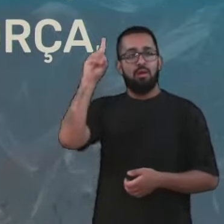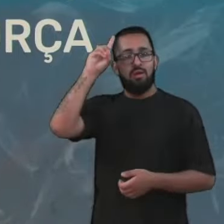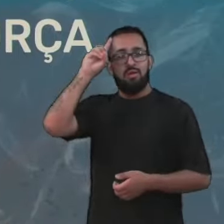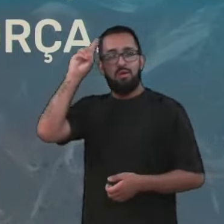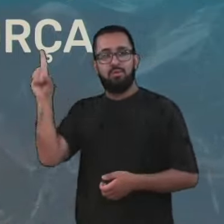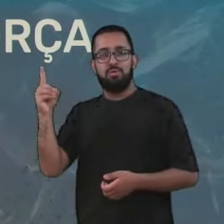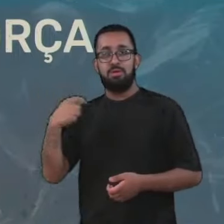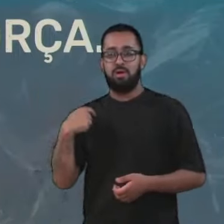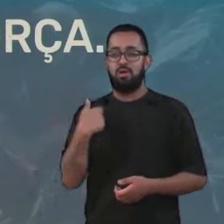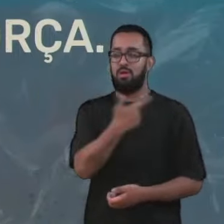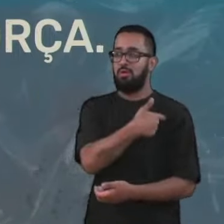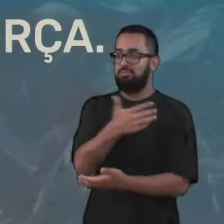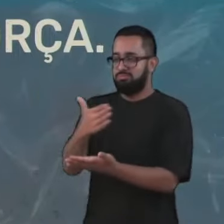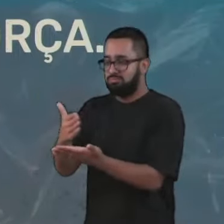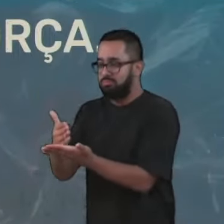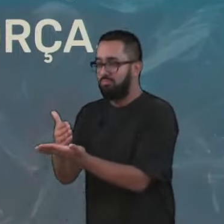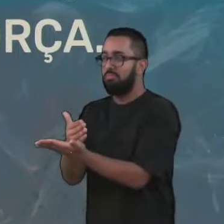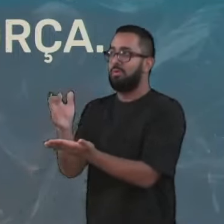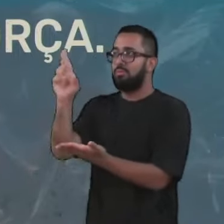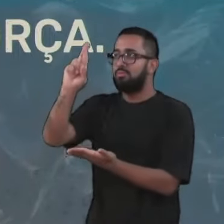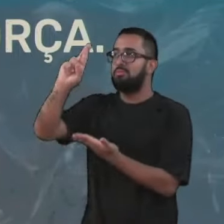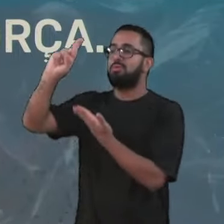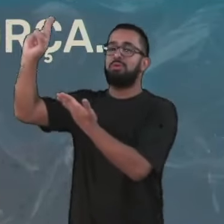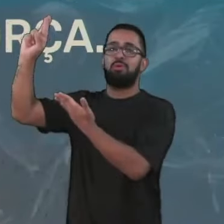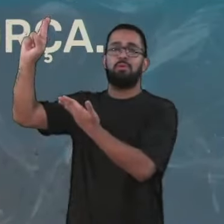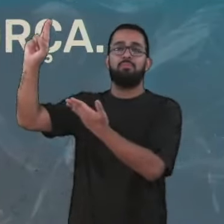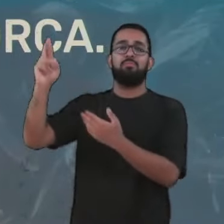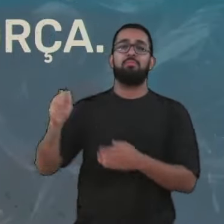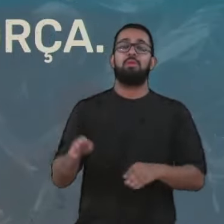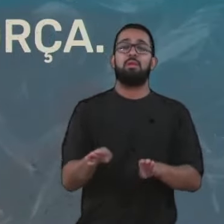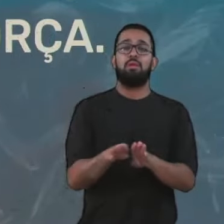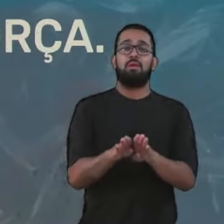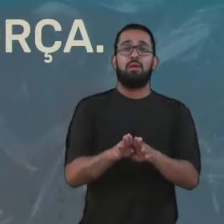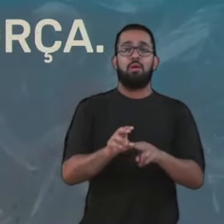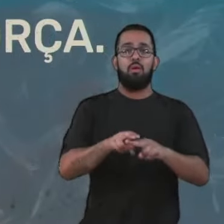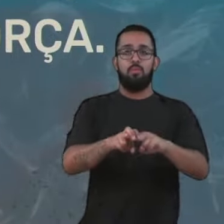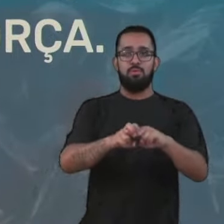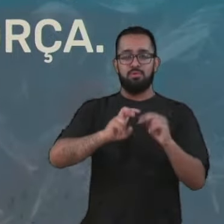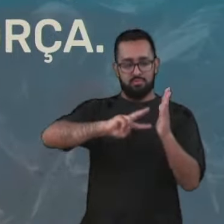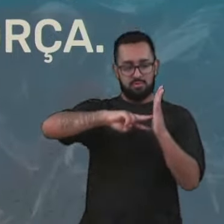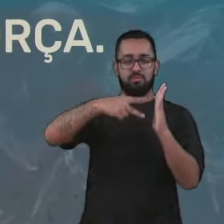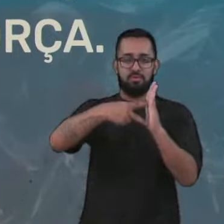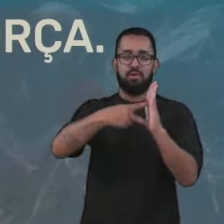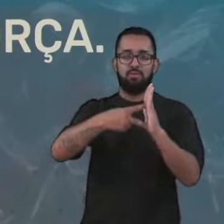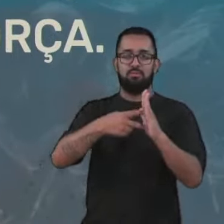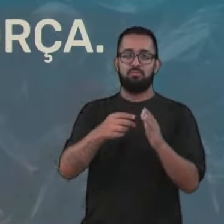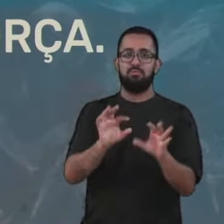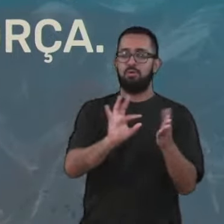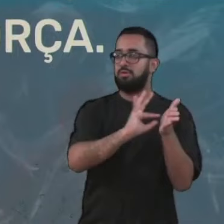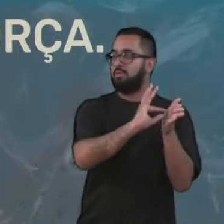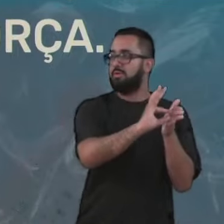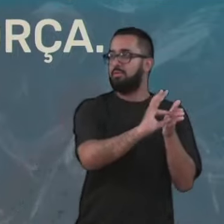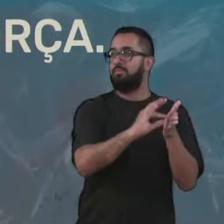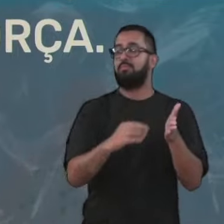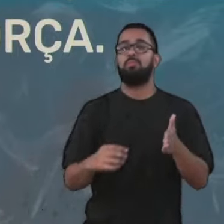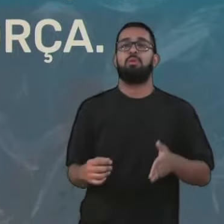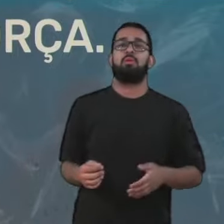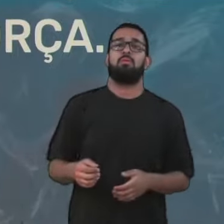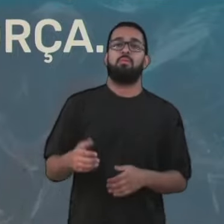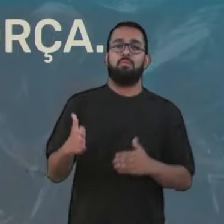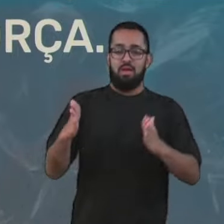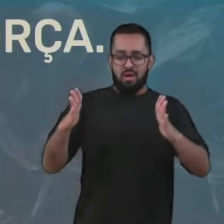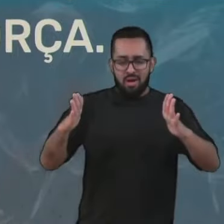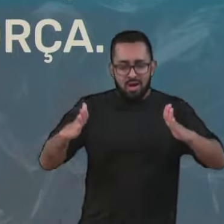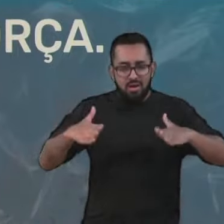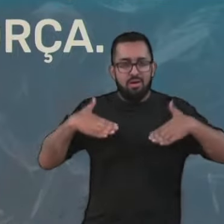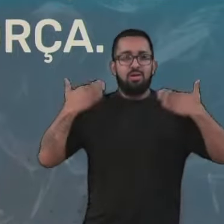alegria do Senhor é a vossa força. Vamos ler juntos aqui, essa última frase do versículo, 1, 2, 3 já: porque